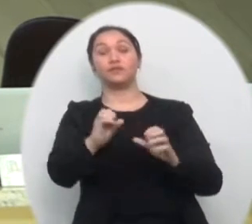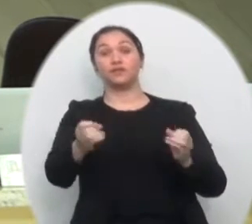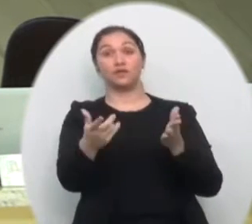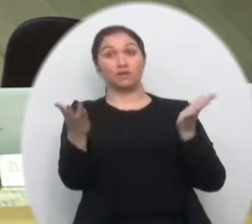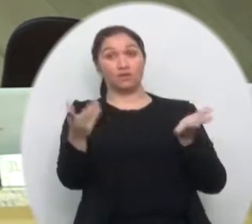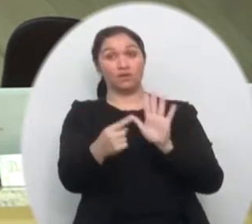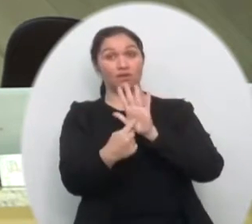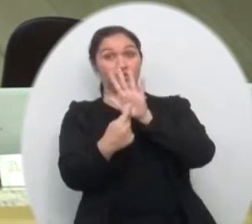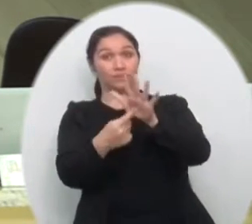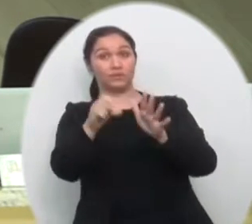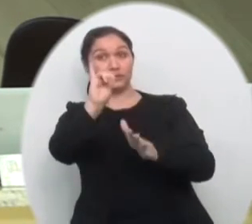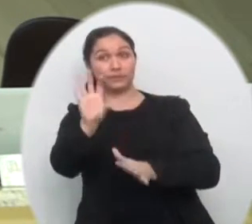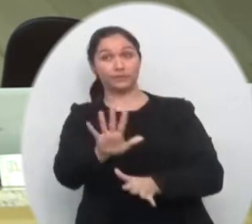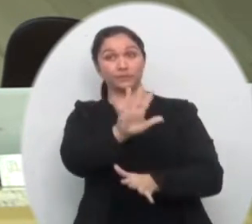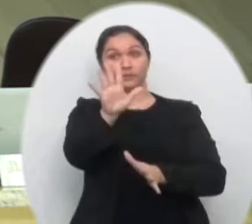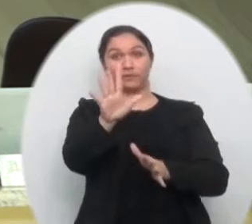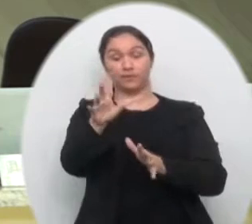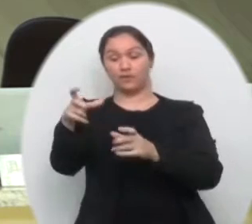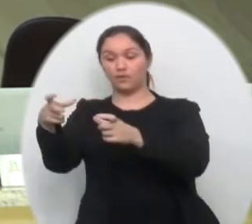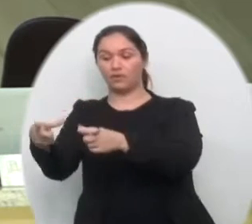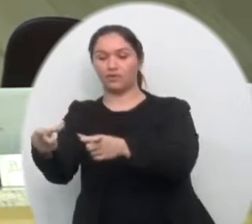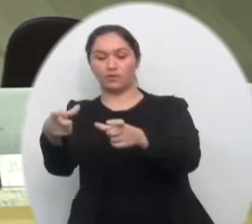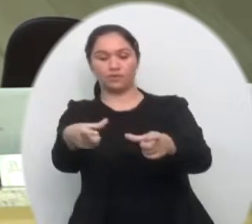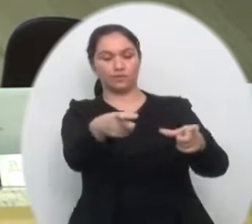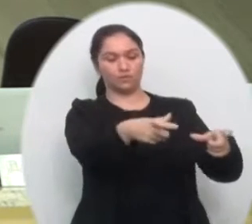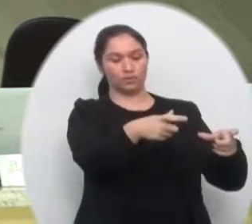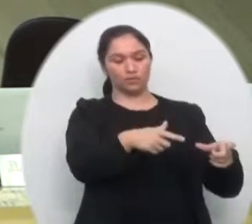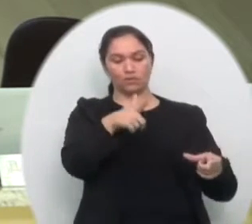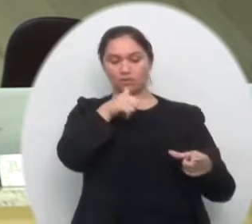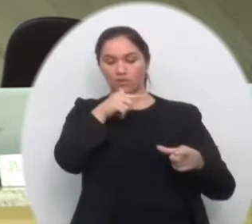vocês. Essa lona, para